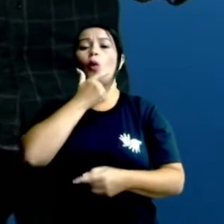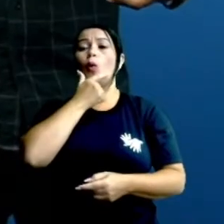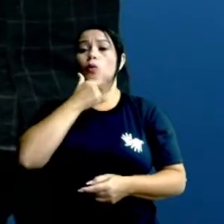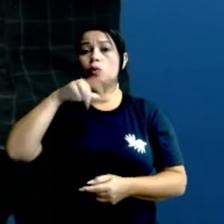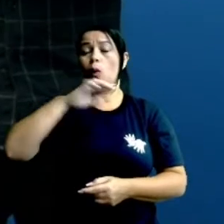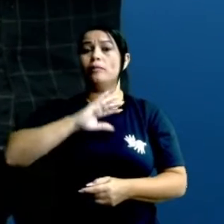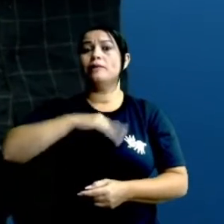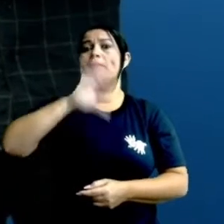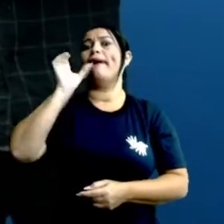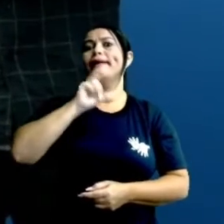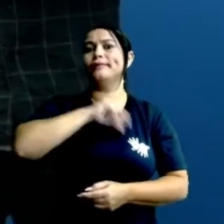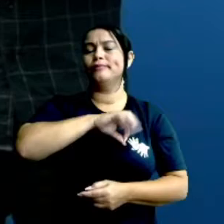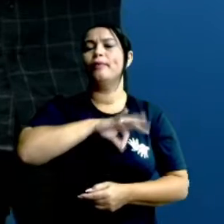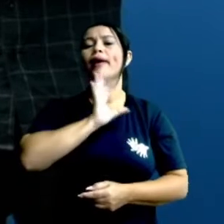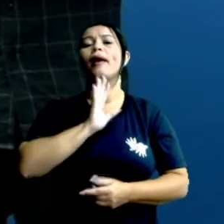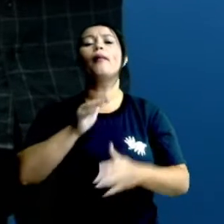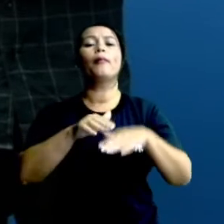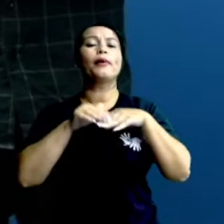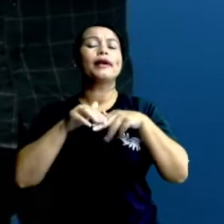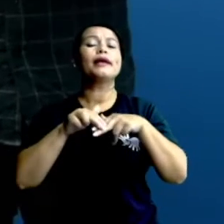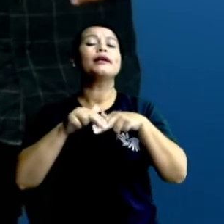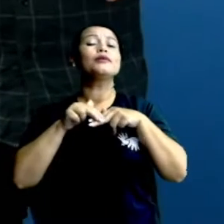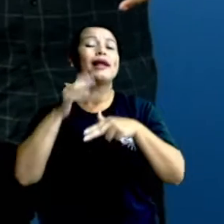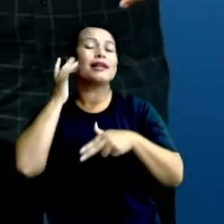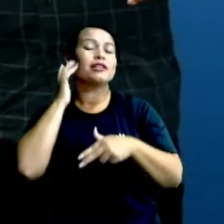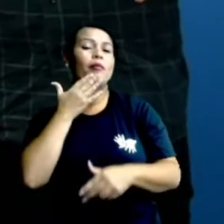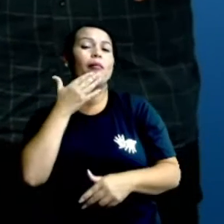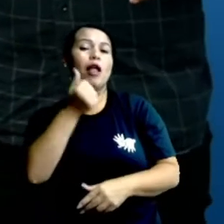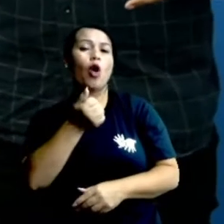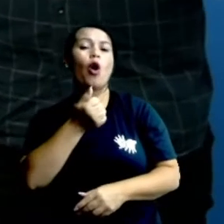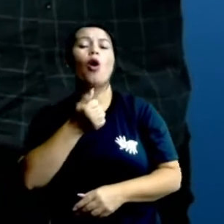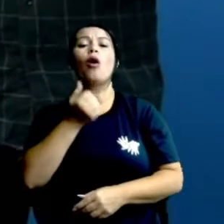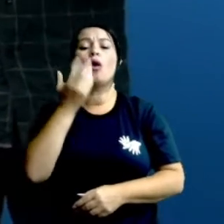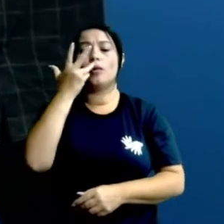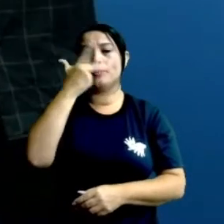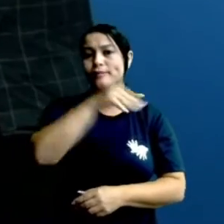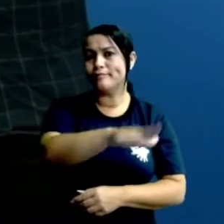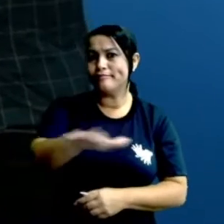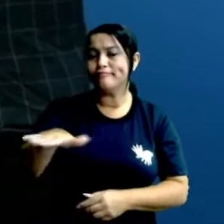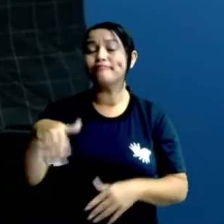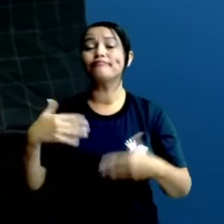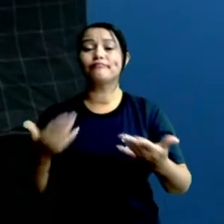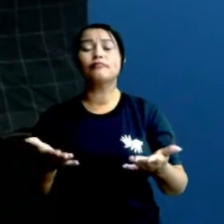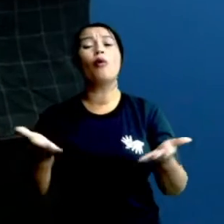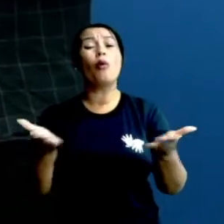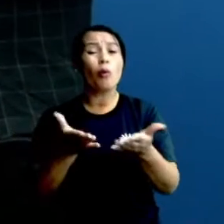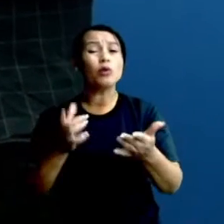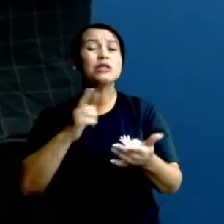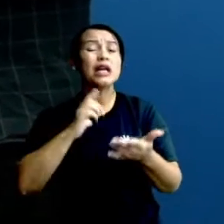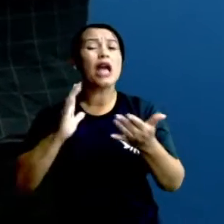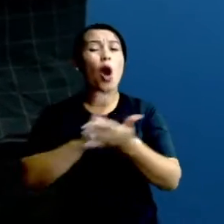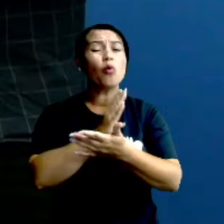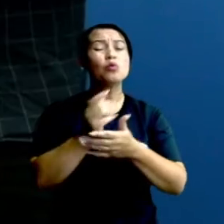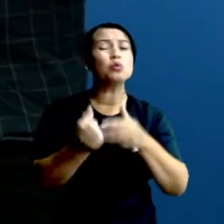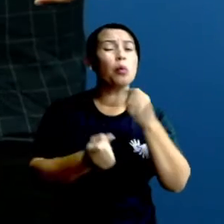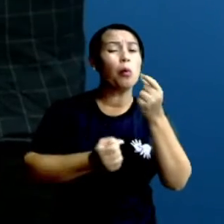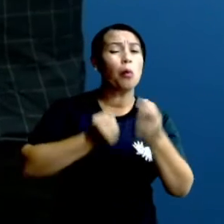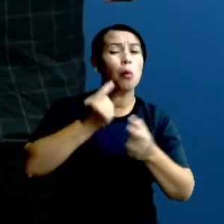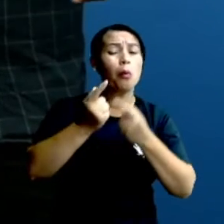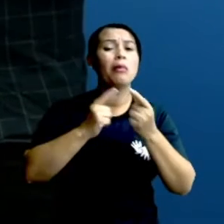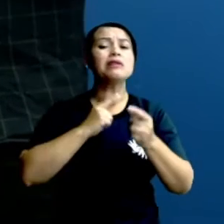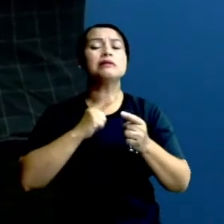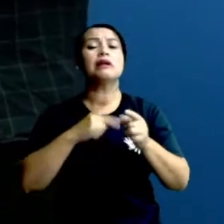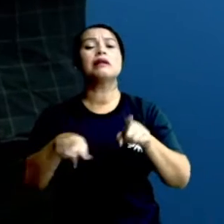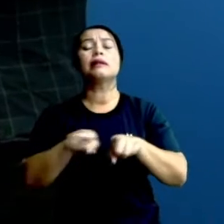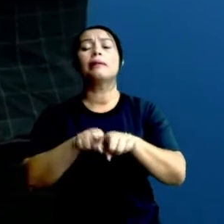homens. Por isso, muitos empresários preferiam, né, utilizar a mão de obra infantil. Hoje ainda é comum em muitos lugares acontecer isso, inclusive